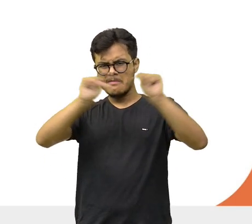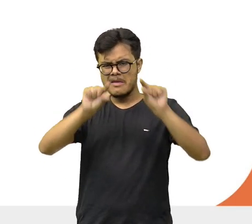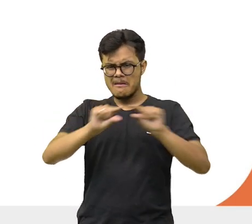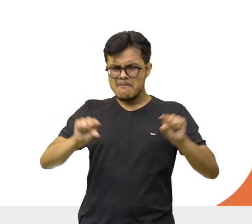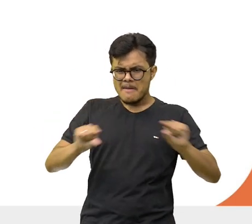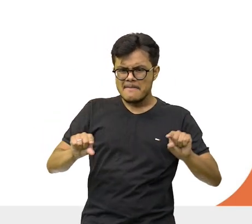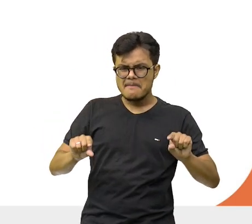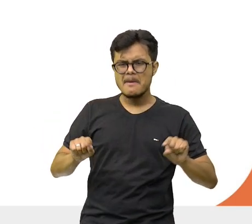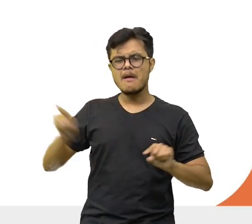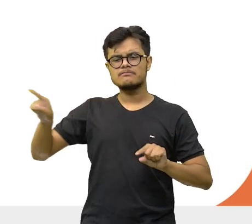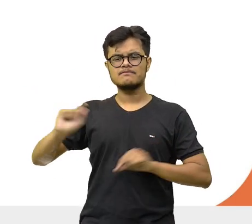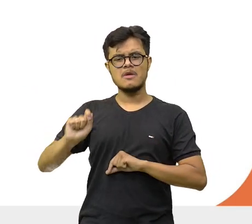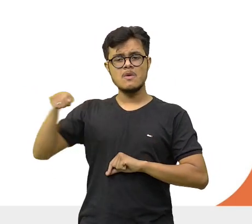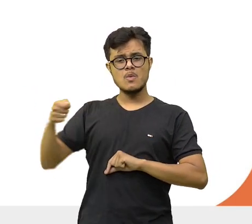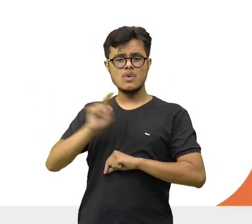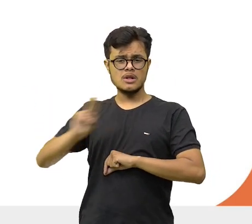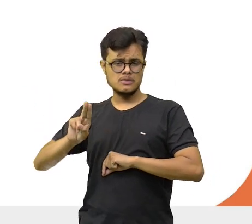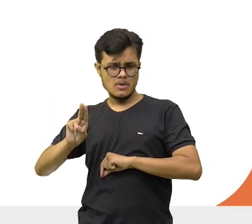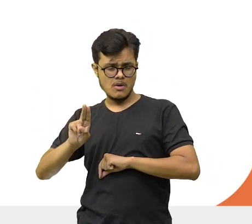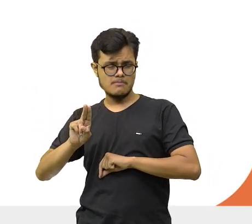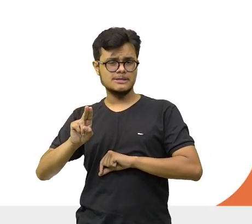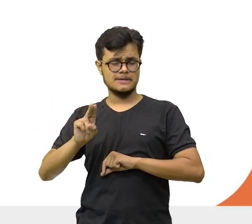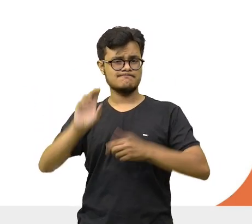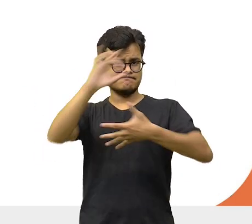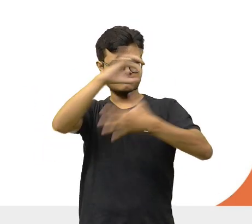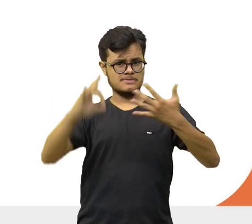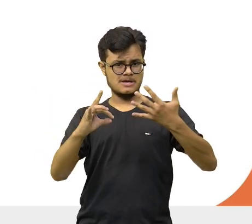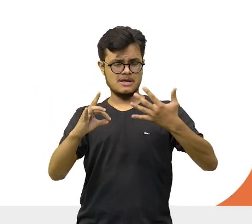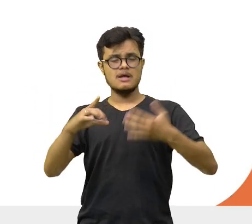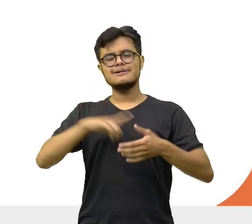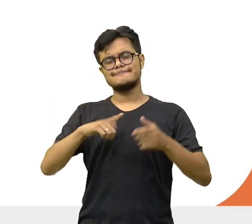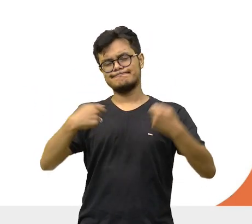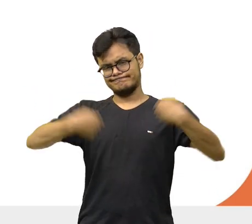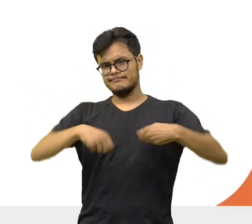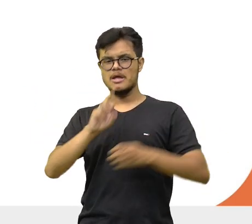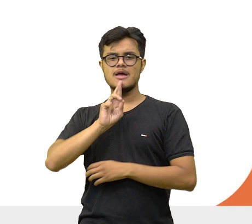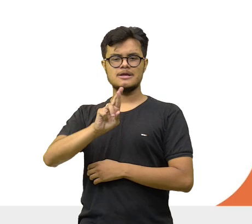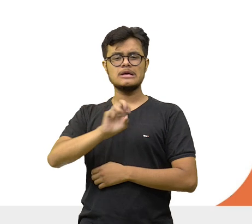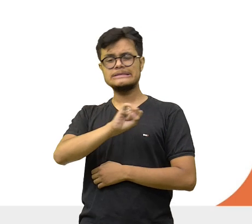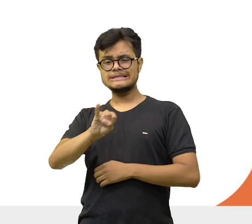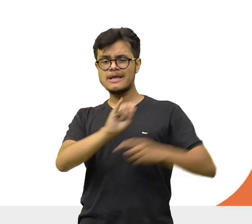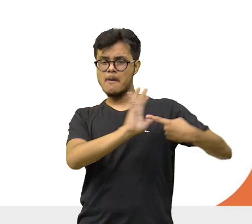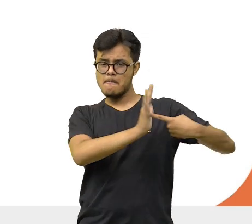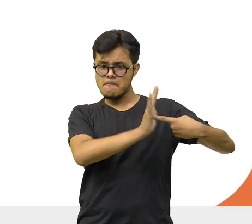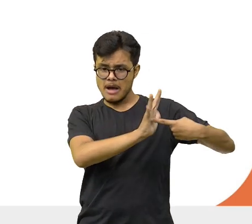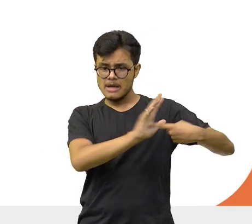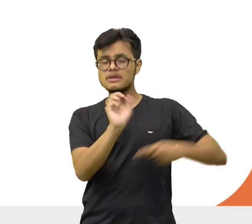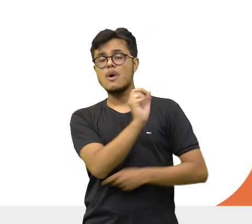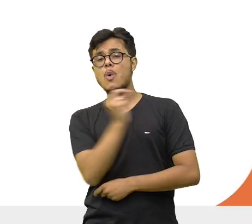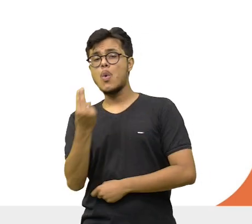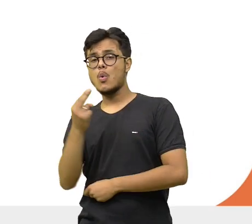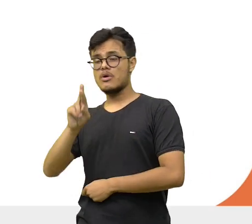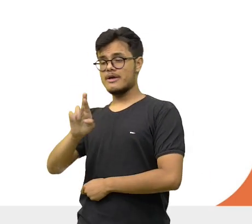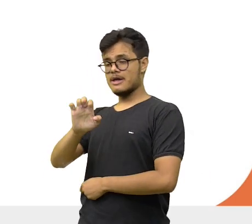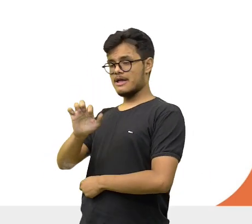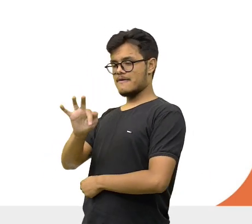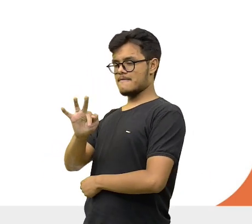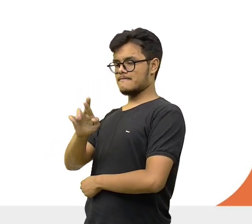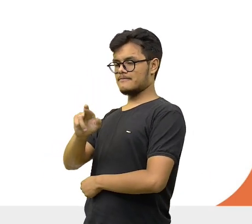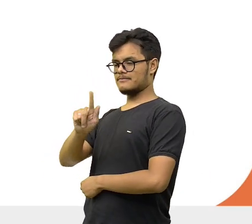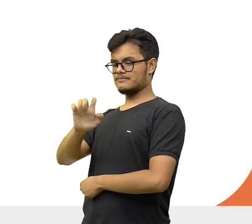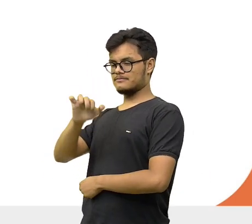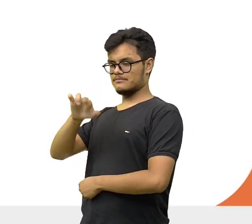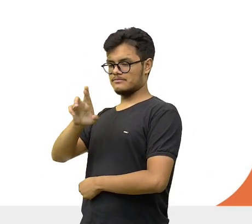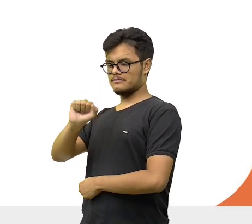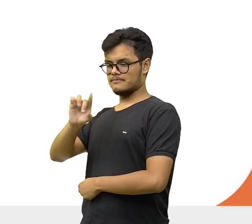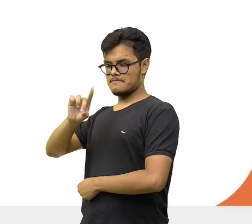percurso nessa transformação cíclica caracteriza, eu tenho uma lacuna para responder se é uma máquina ou um refrigerador. O ponto